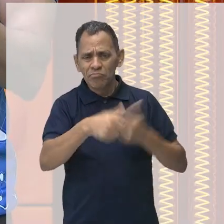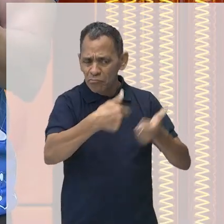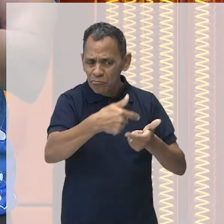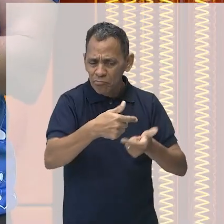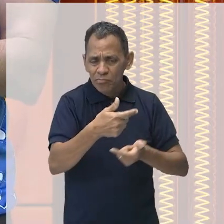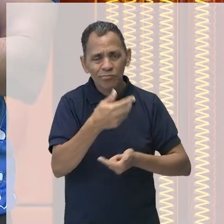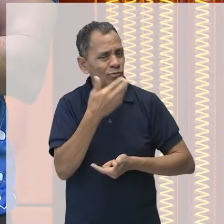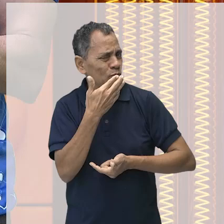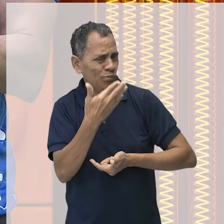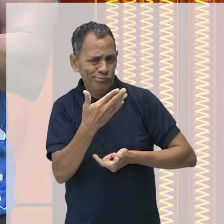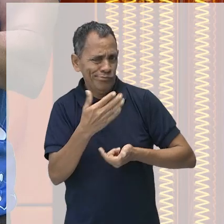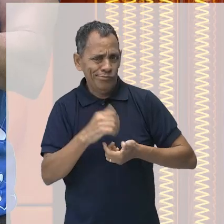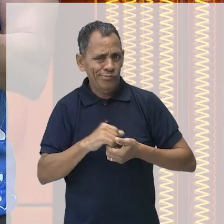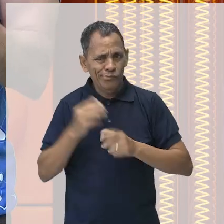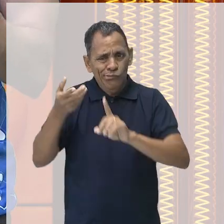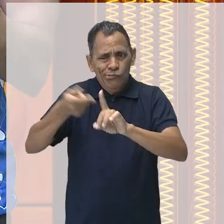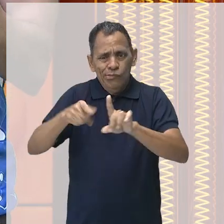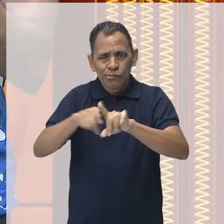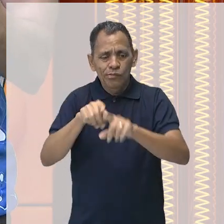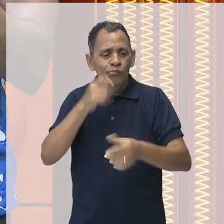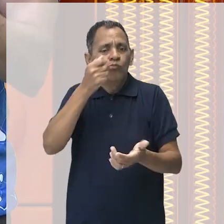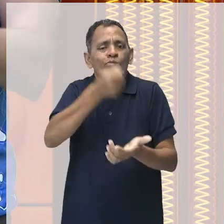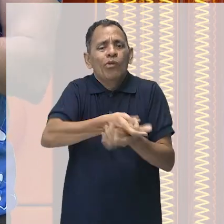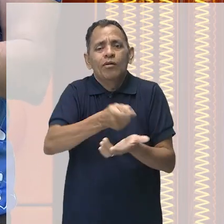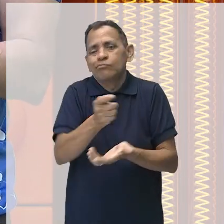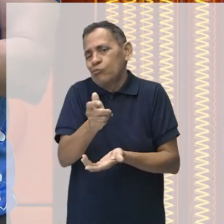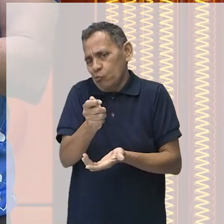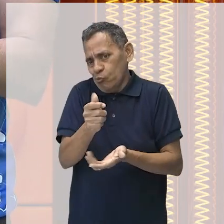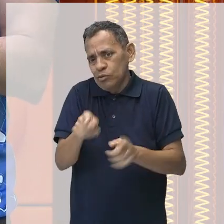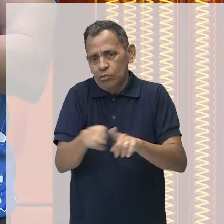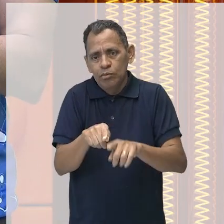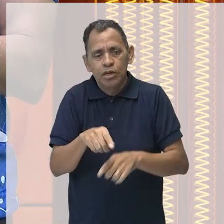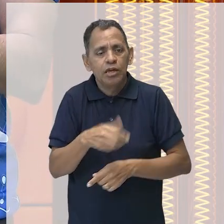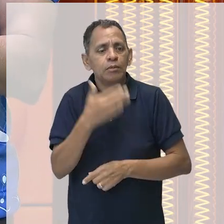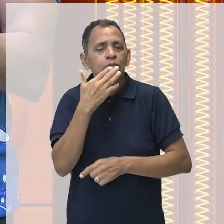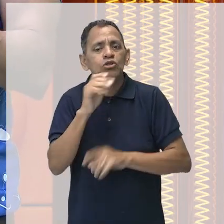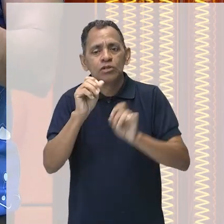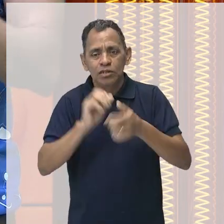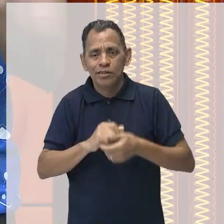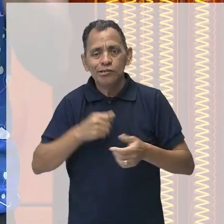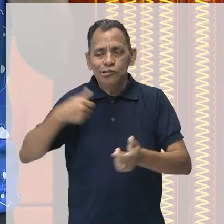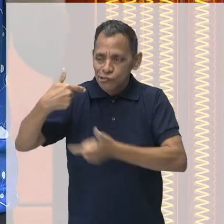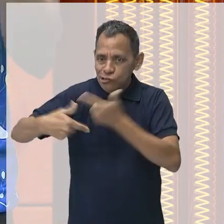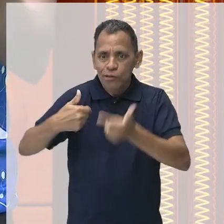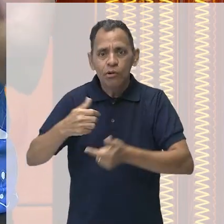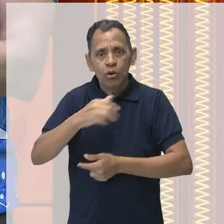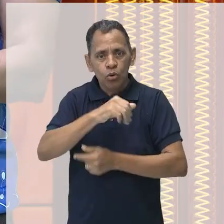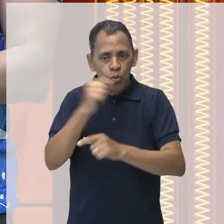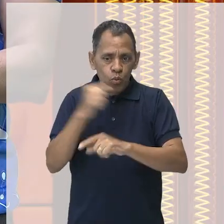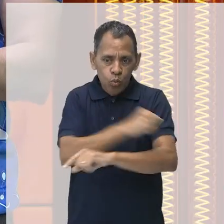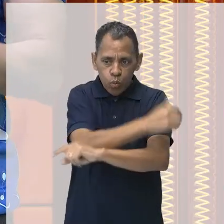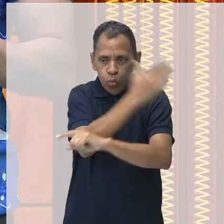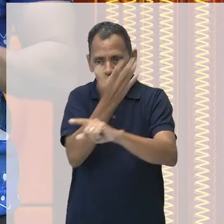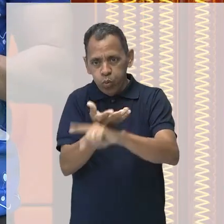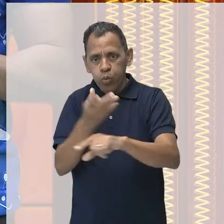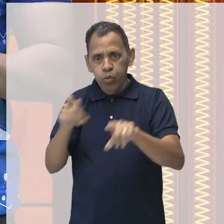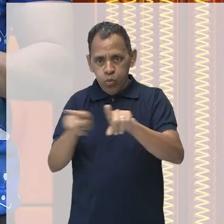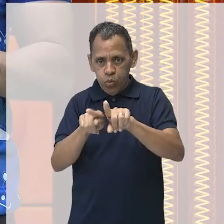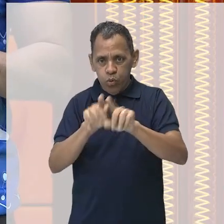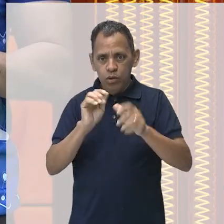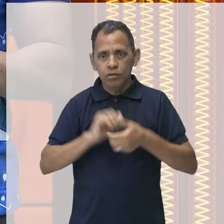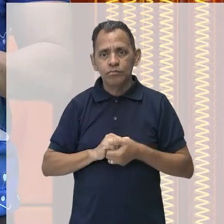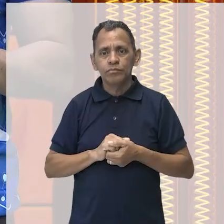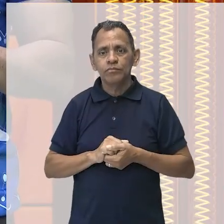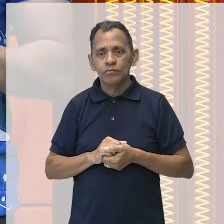vai te pagar pouco e também vai exigir que você trabalhe muito, certo? O resultado disso tudo, o